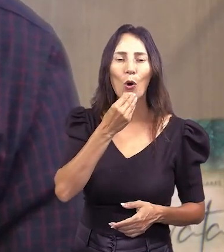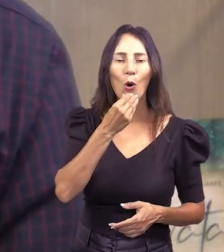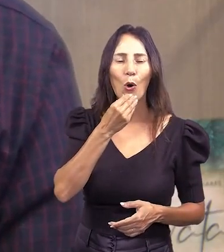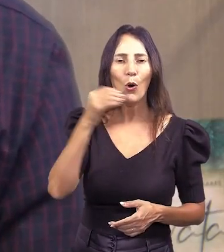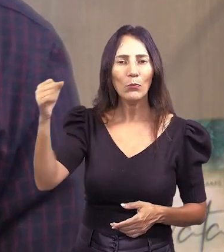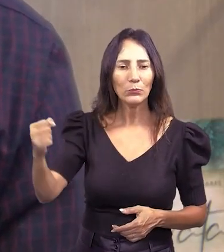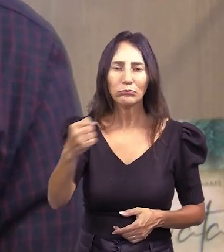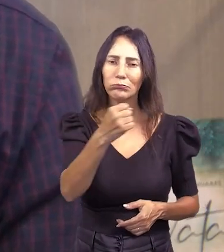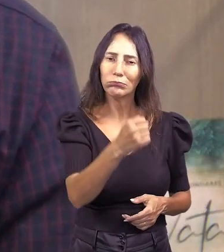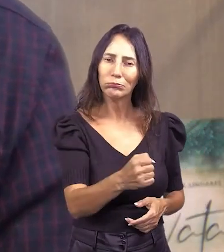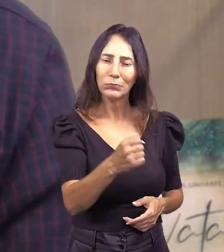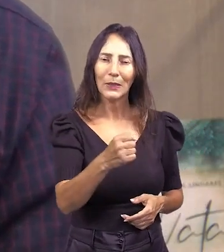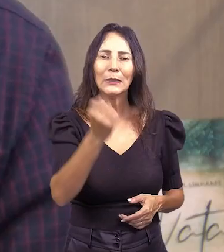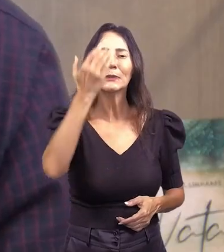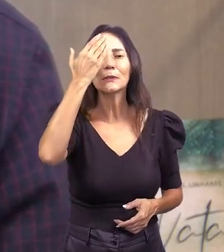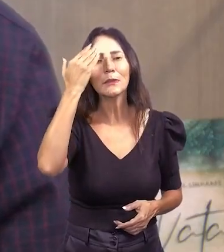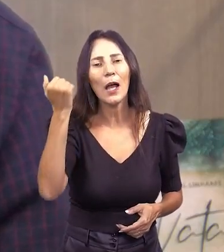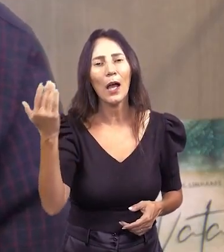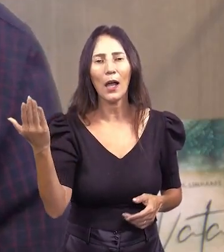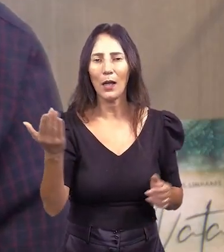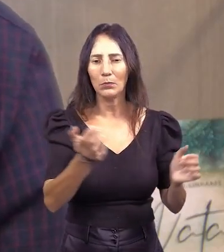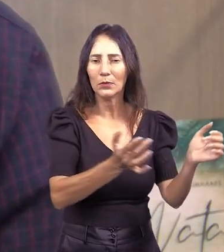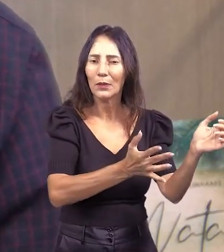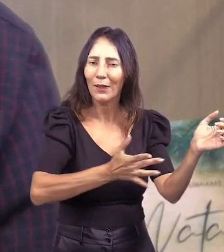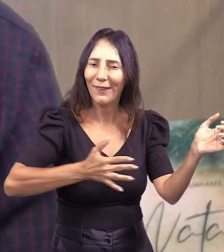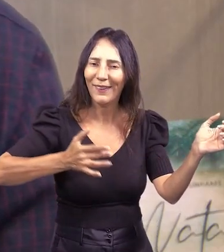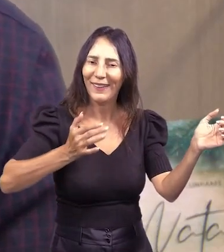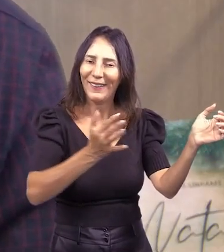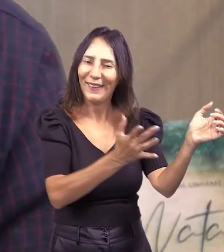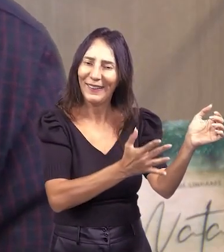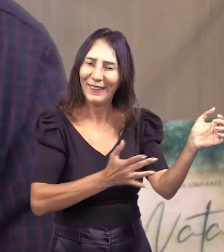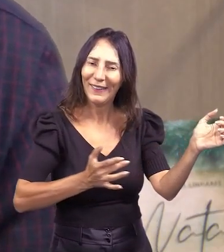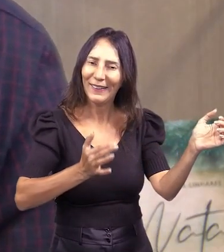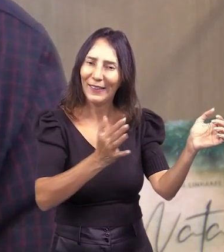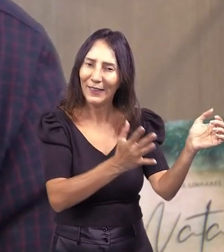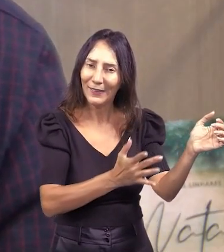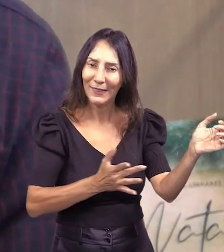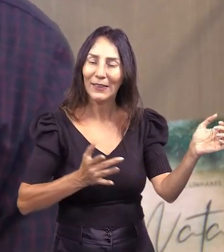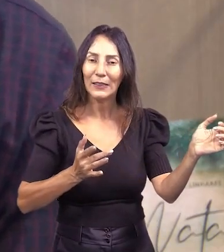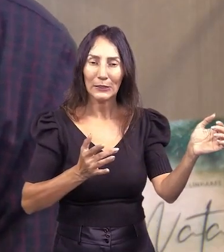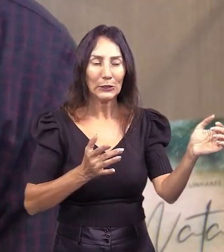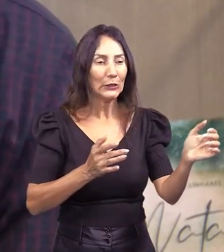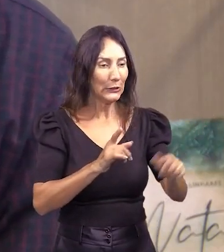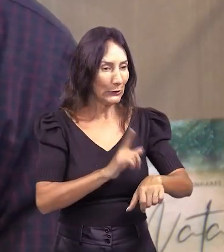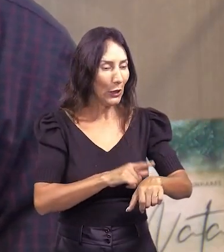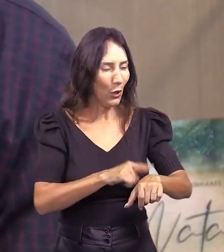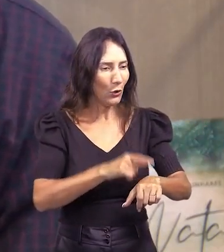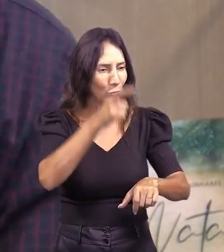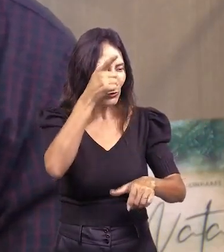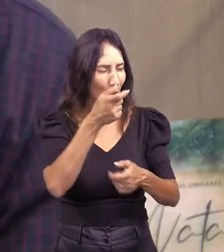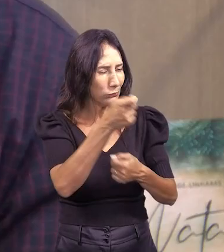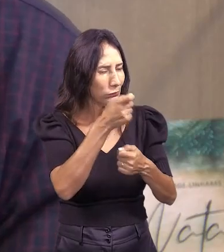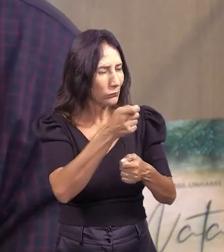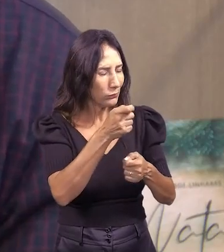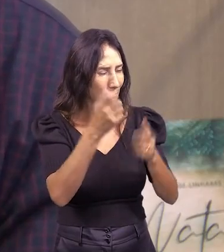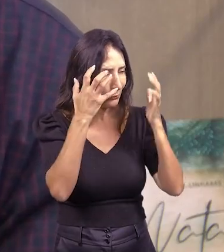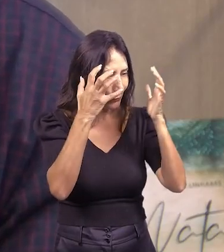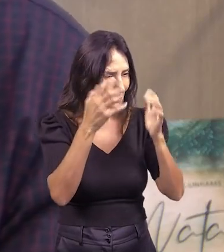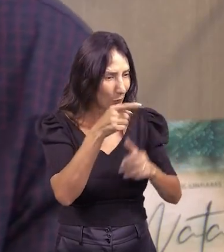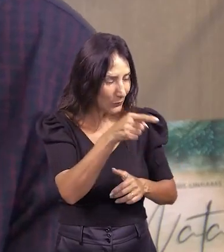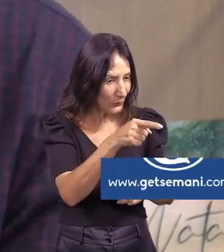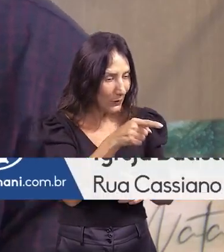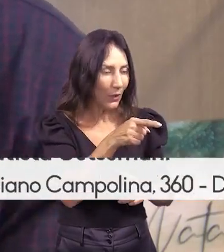homem que saiba tocar harpa. Será que quando o espírito maligno da parte do Senhor vier sobre